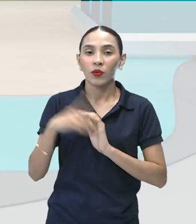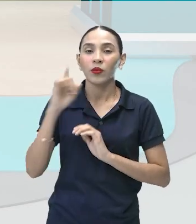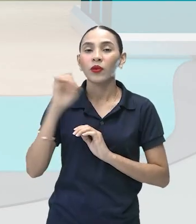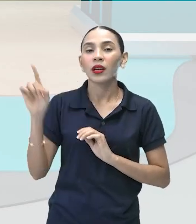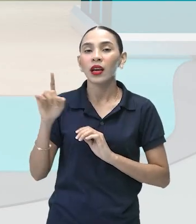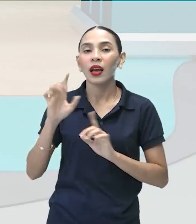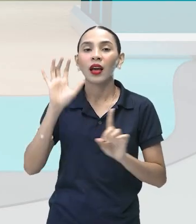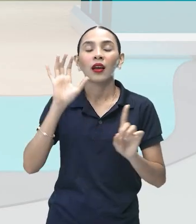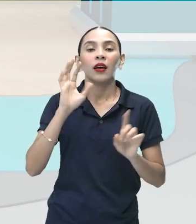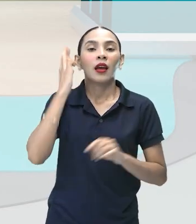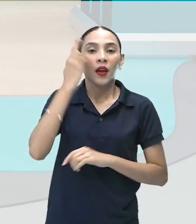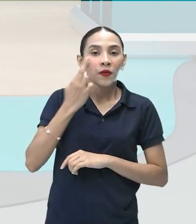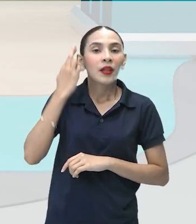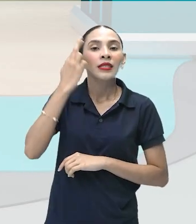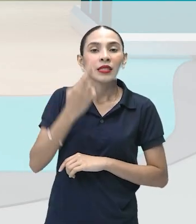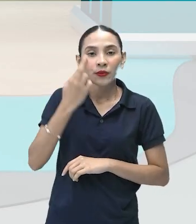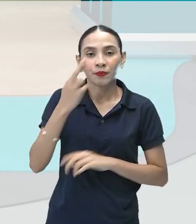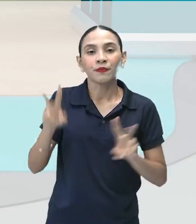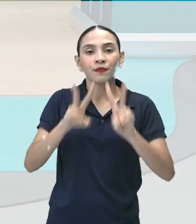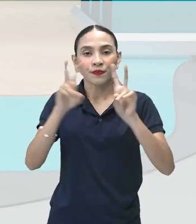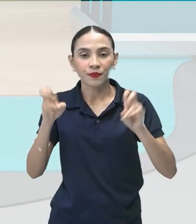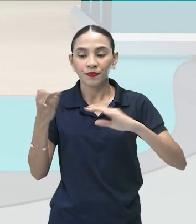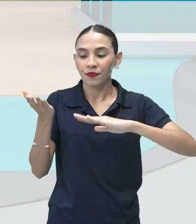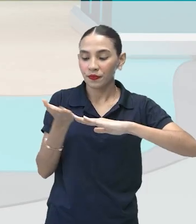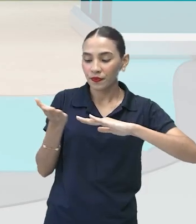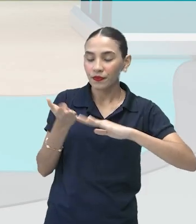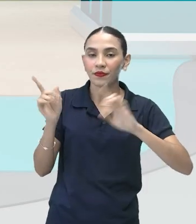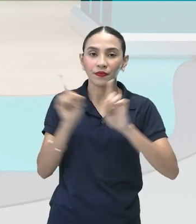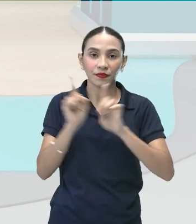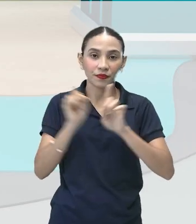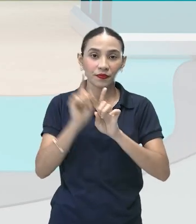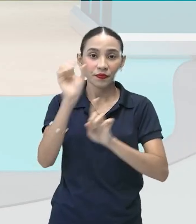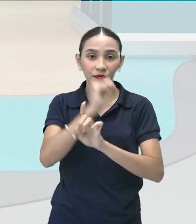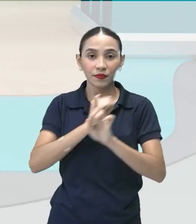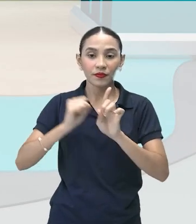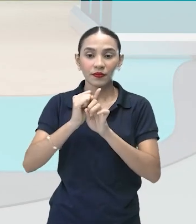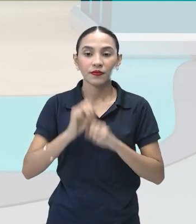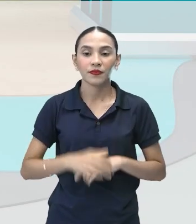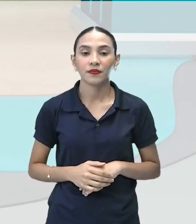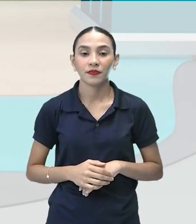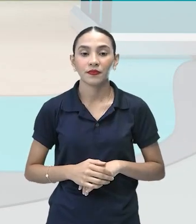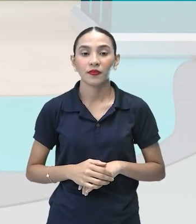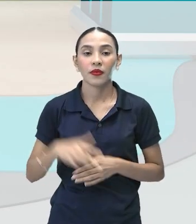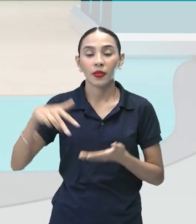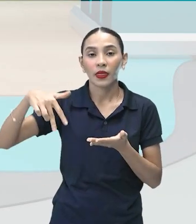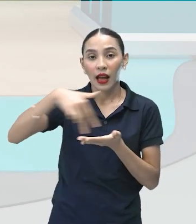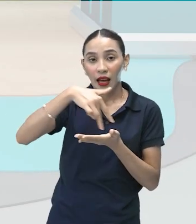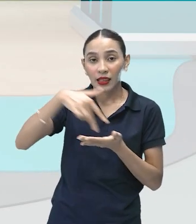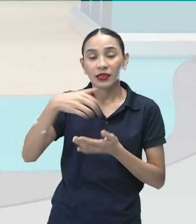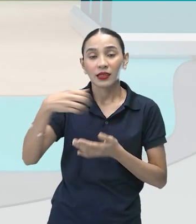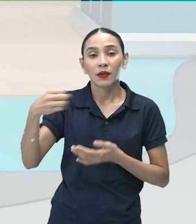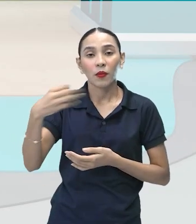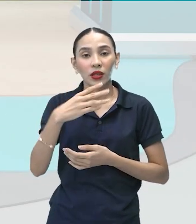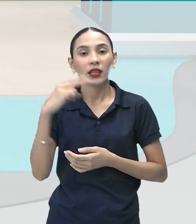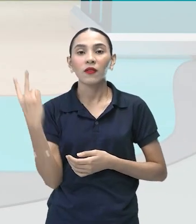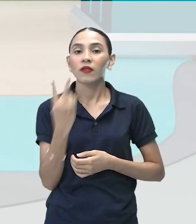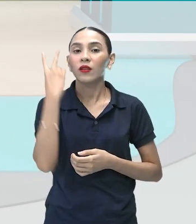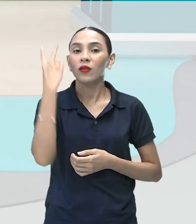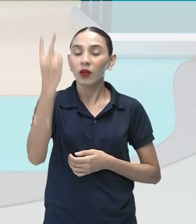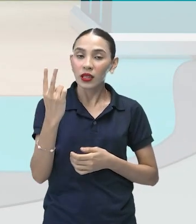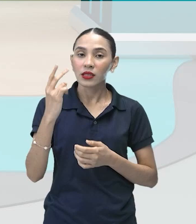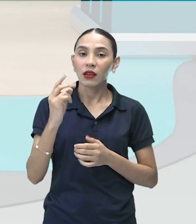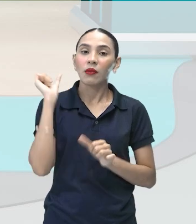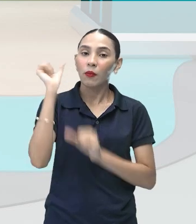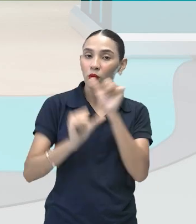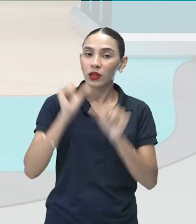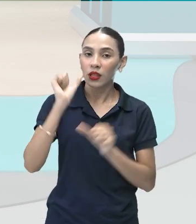essa reflexão com os temas contemporâneos e questões sociais. A dança moderna valoriza a